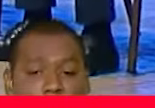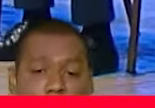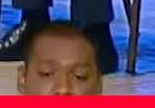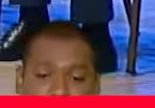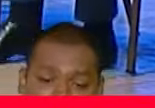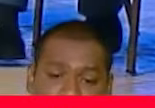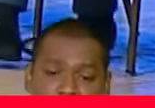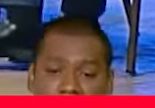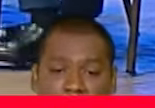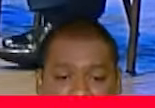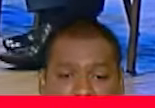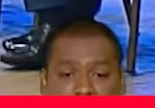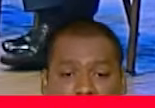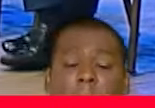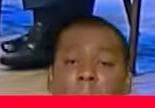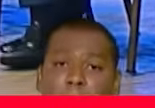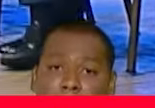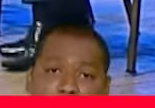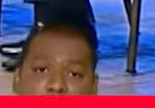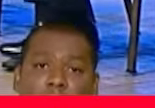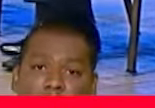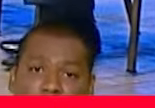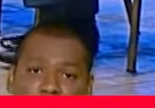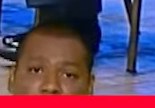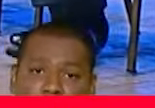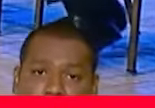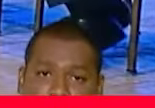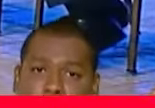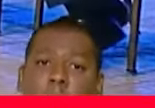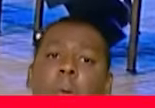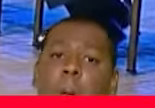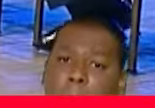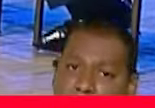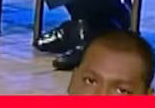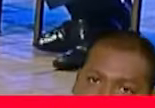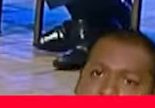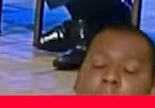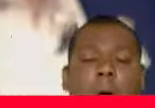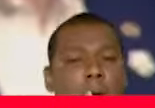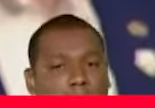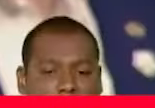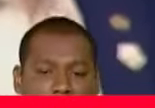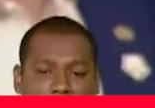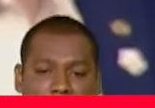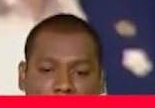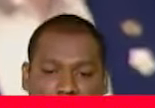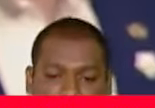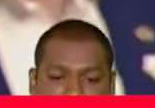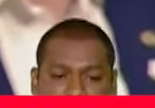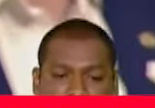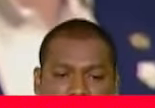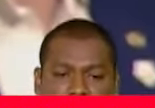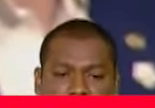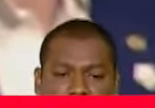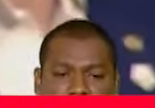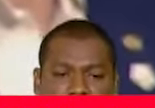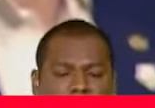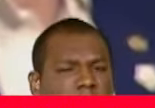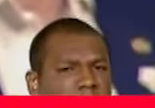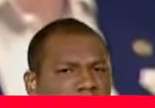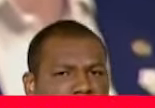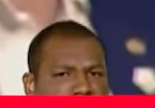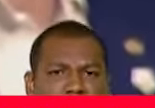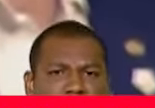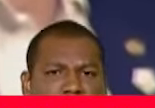preste contas das coisas que ele está fazendo. E por que que nós decidimos assim? Porque